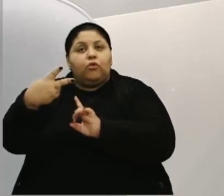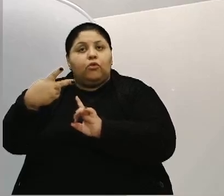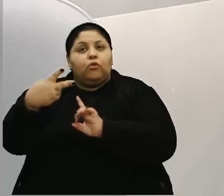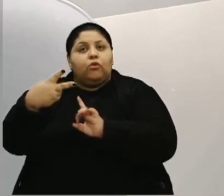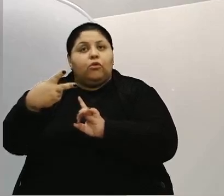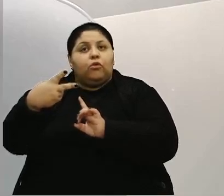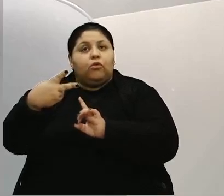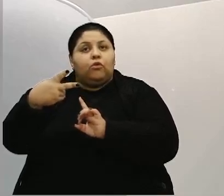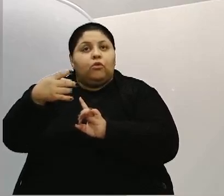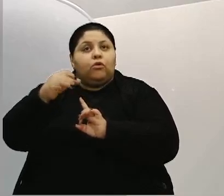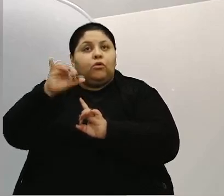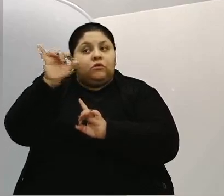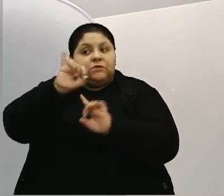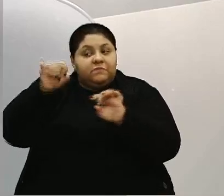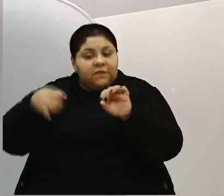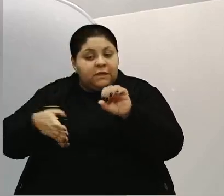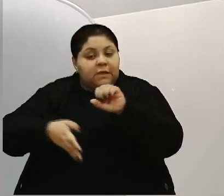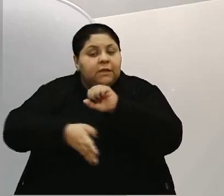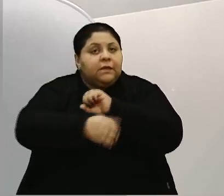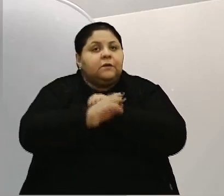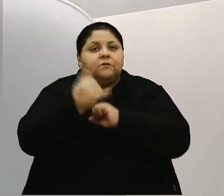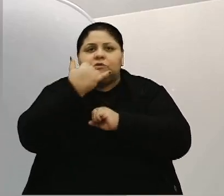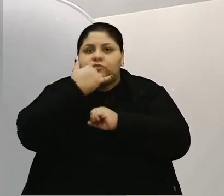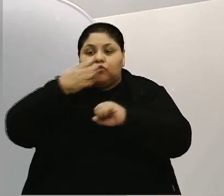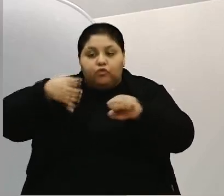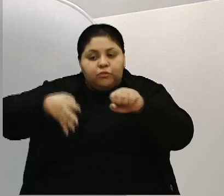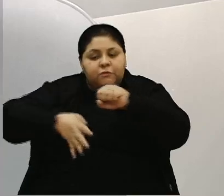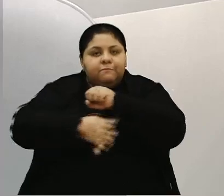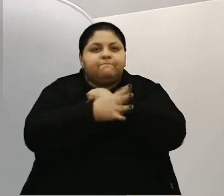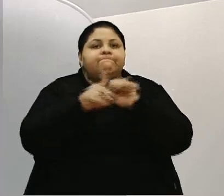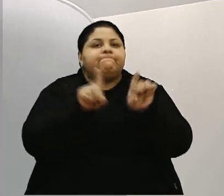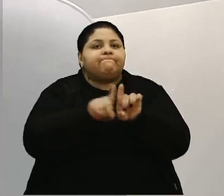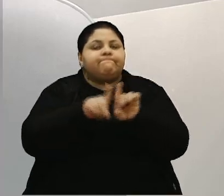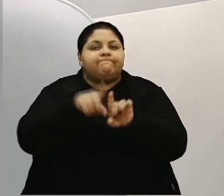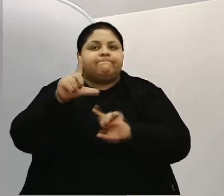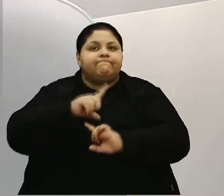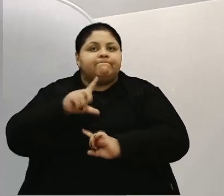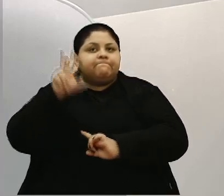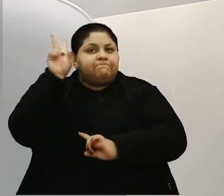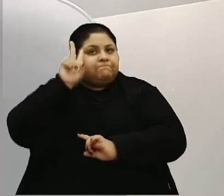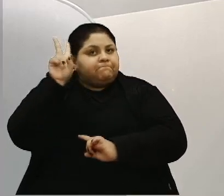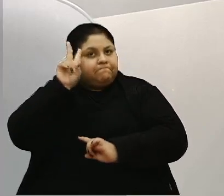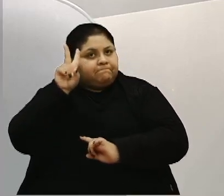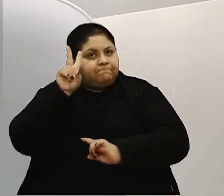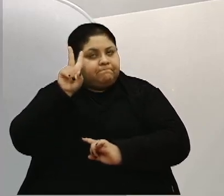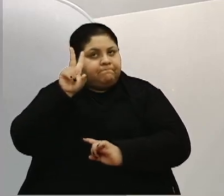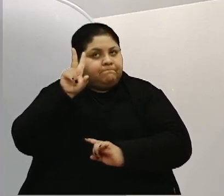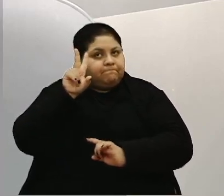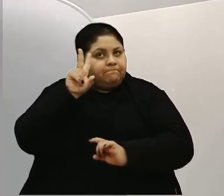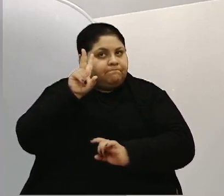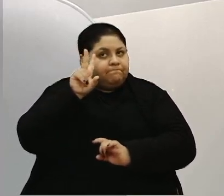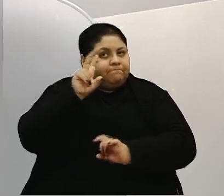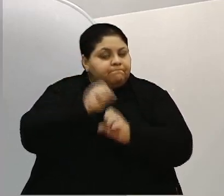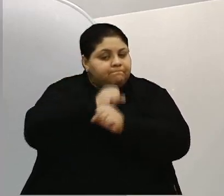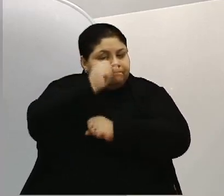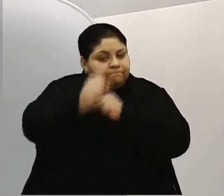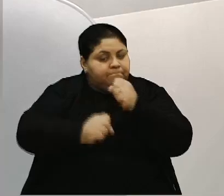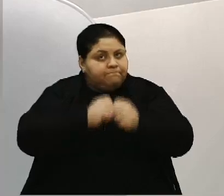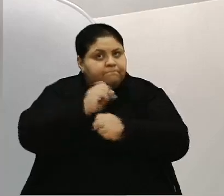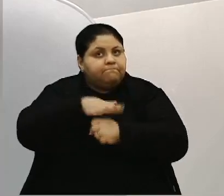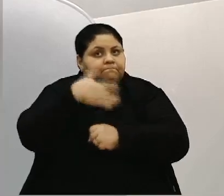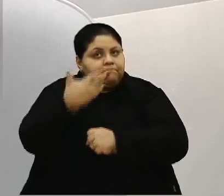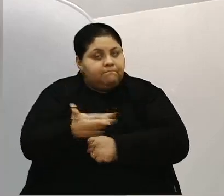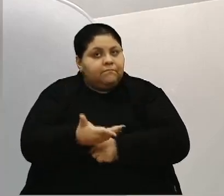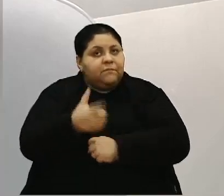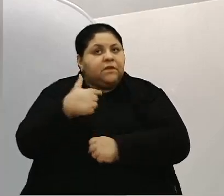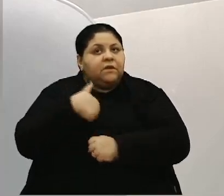migrantes de fora. Temos que lembrar muito disso. E a partir do ano que vem que existem os milagres, eu